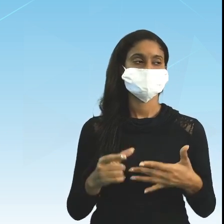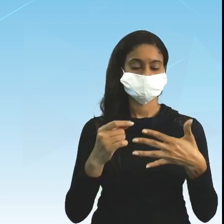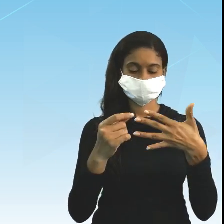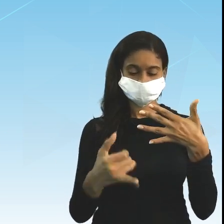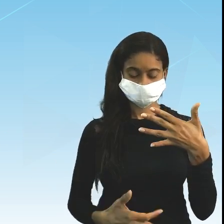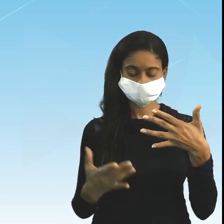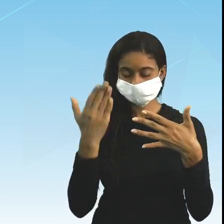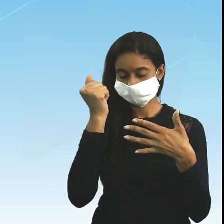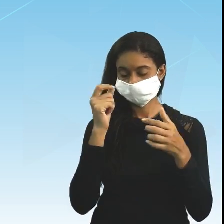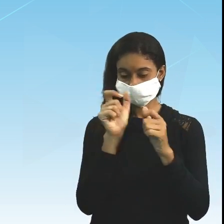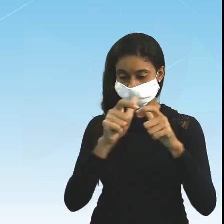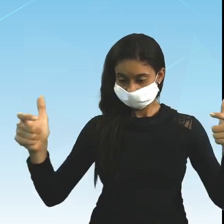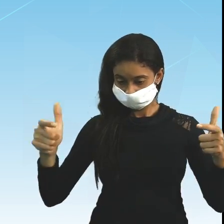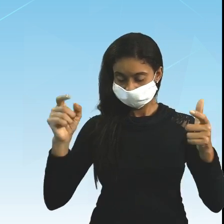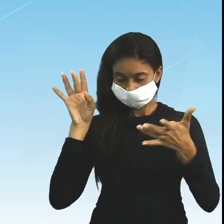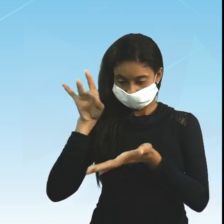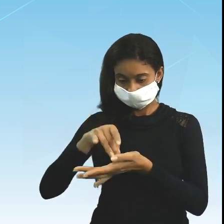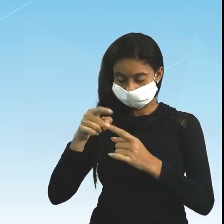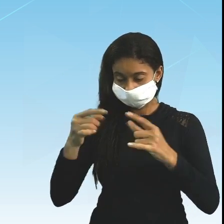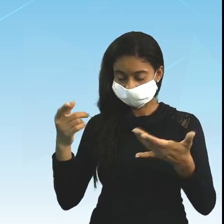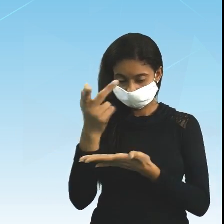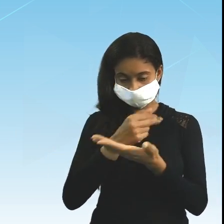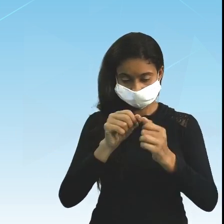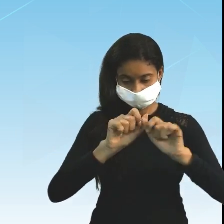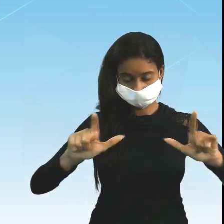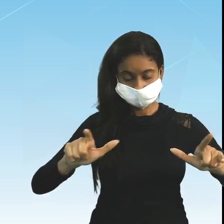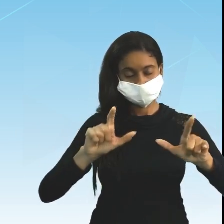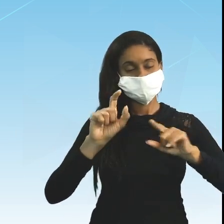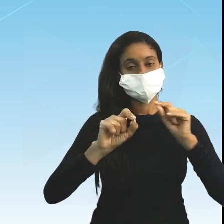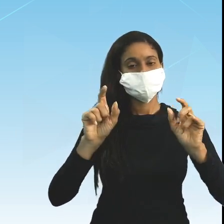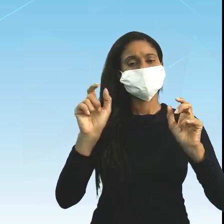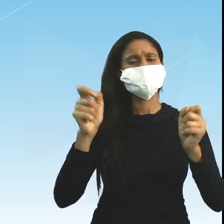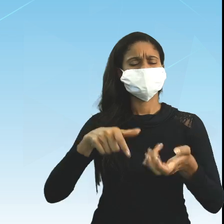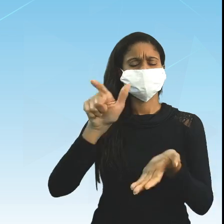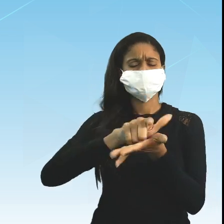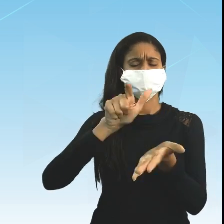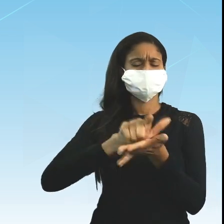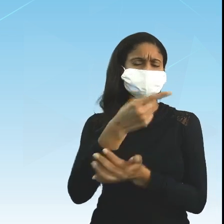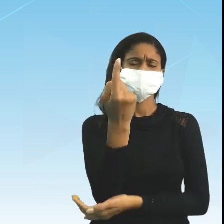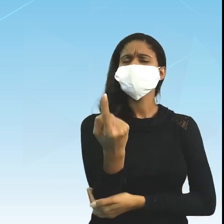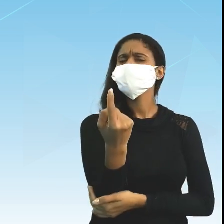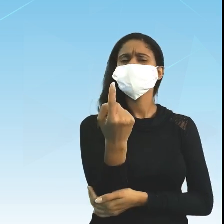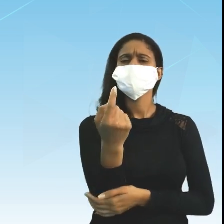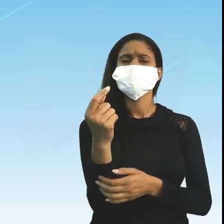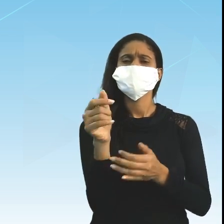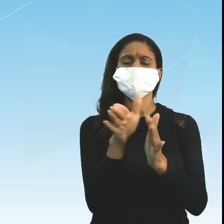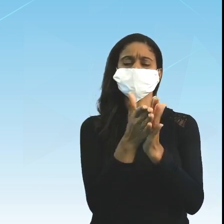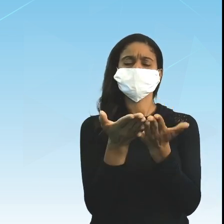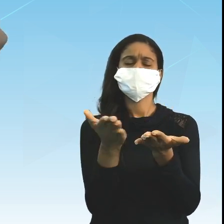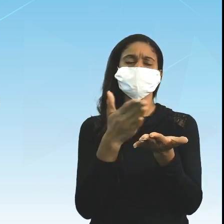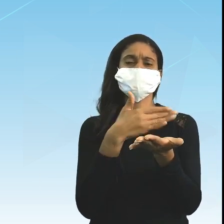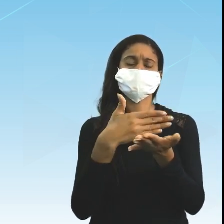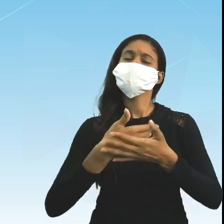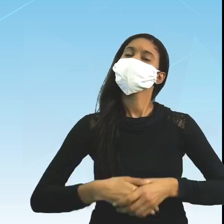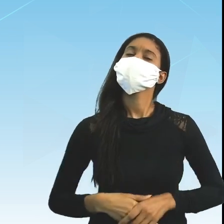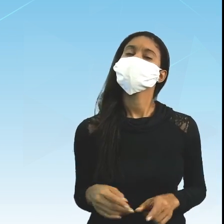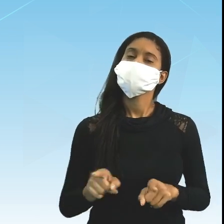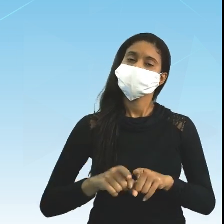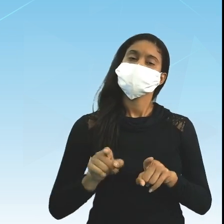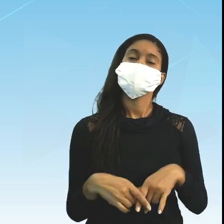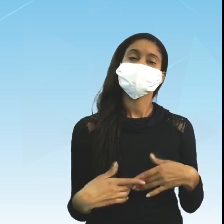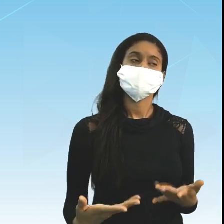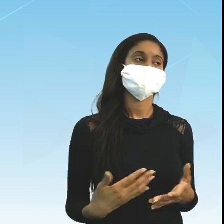sabe que o tamanho dele é grande, mas na representação gráfica cabe numa folhinha do livro, de uma carta, de um mapa,